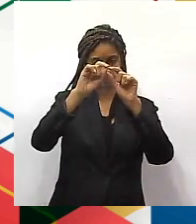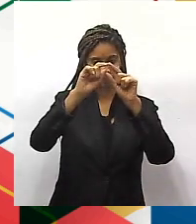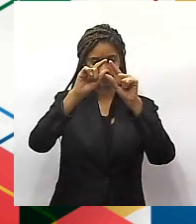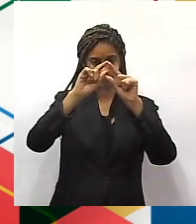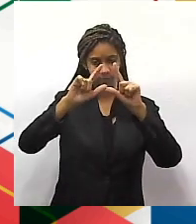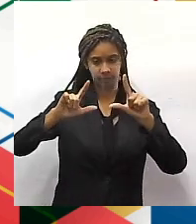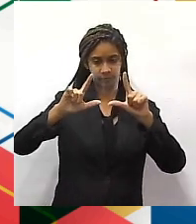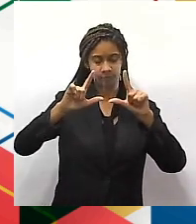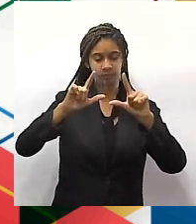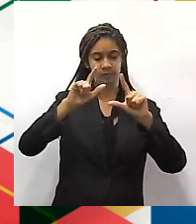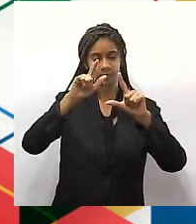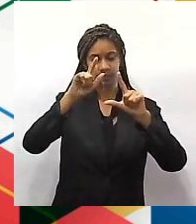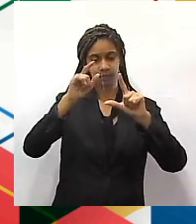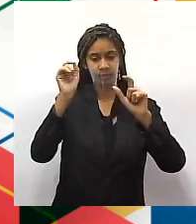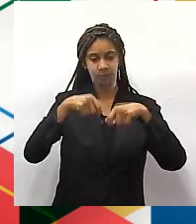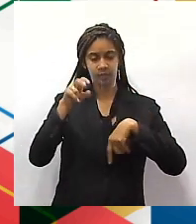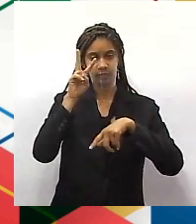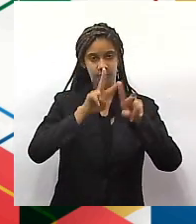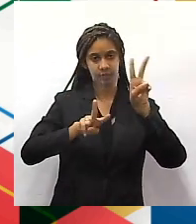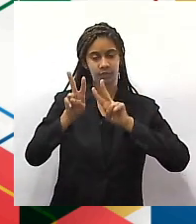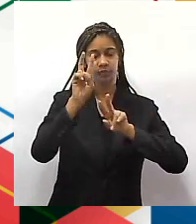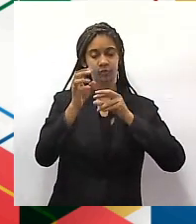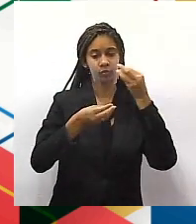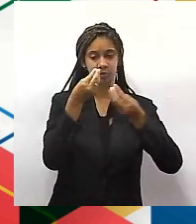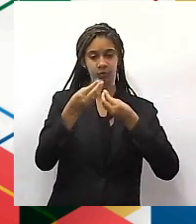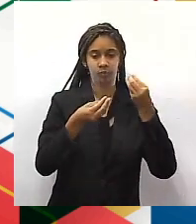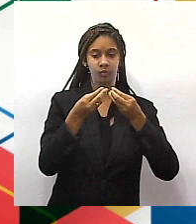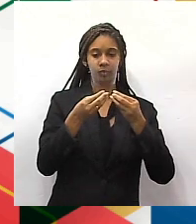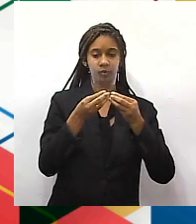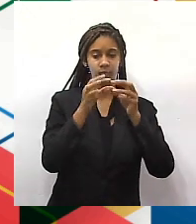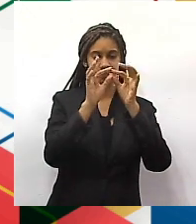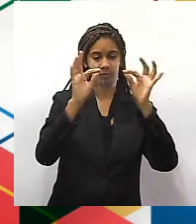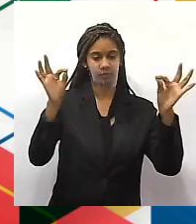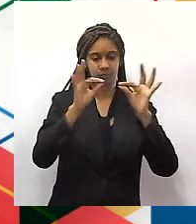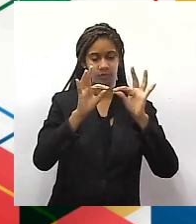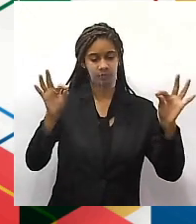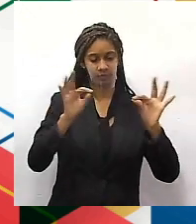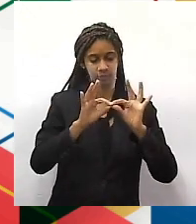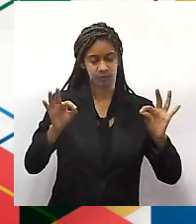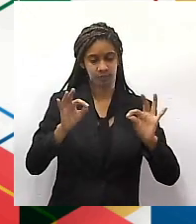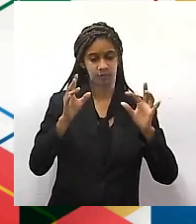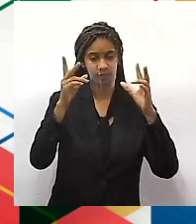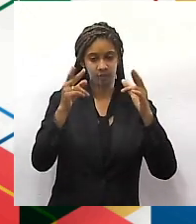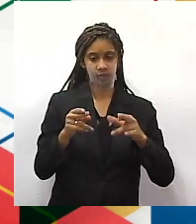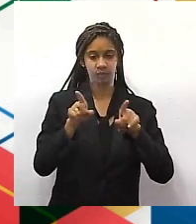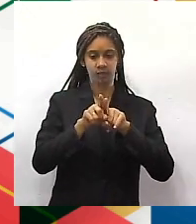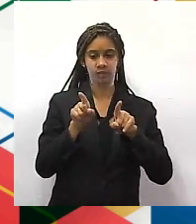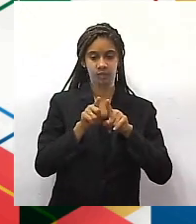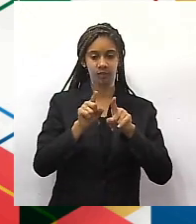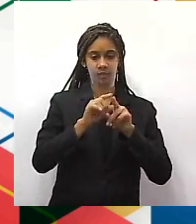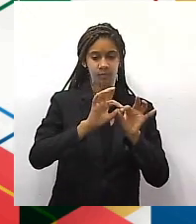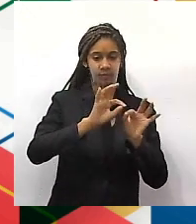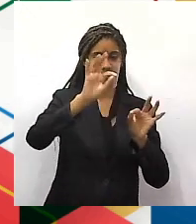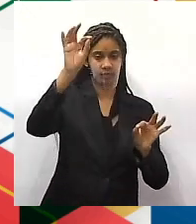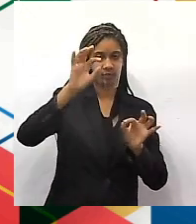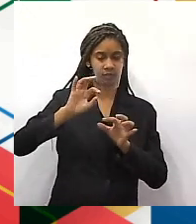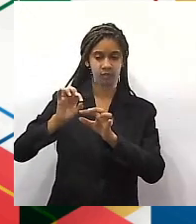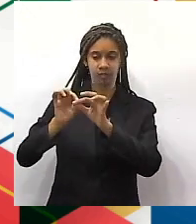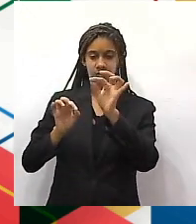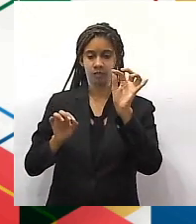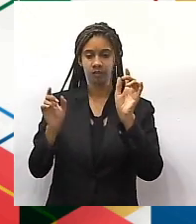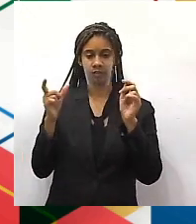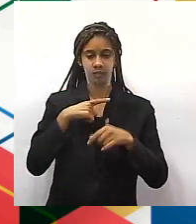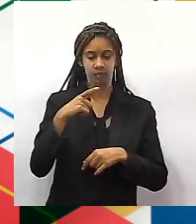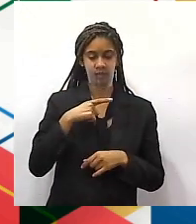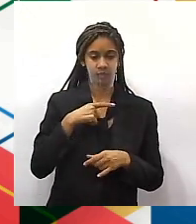visto de duas formas, né? Você pode ter aí os segmentos na mesma transversal. Repara essa primeira situação aqui, você tem os segmentos